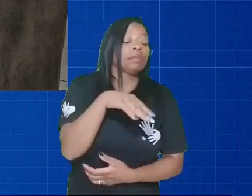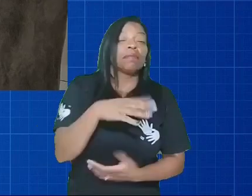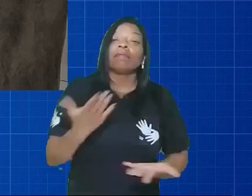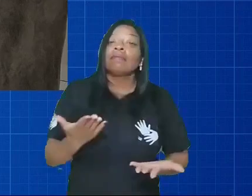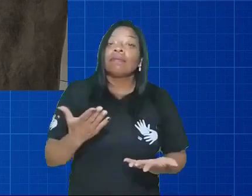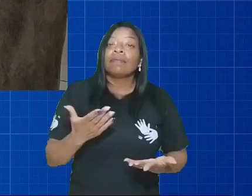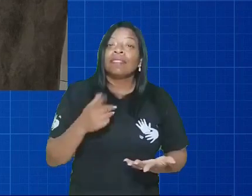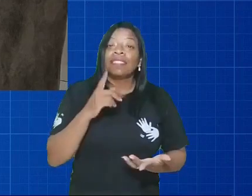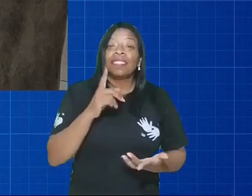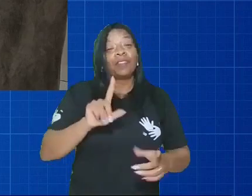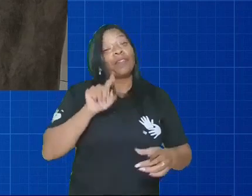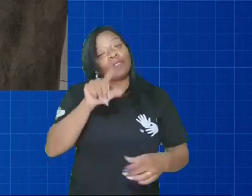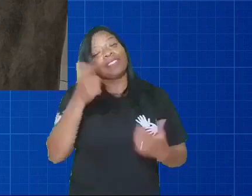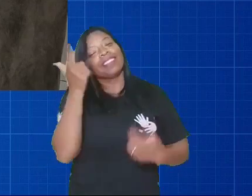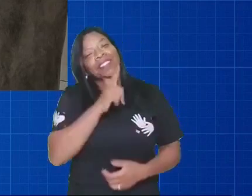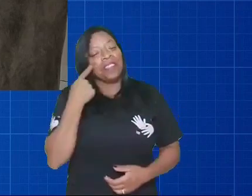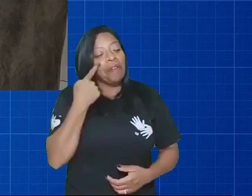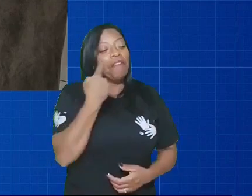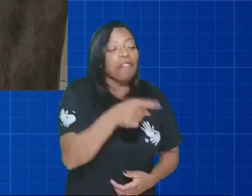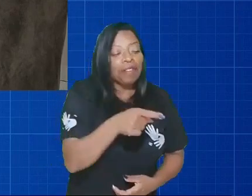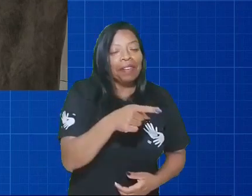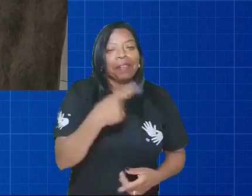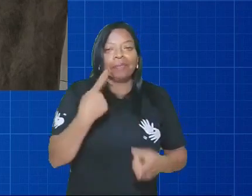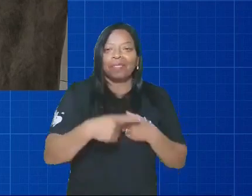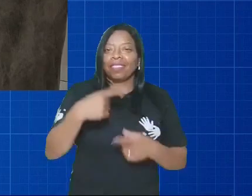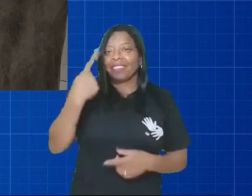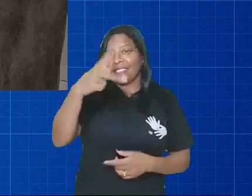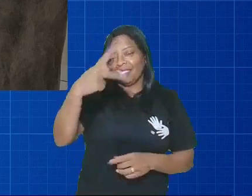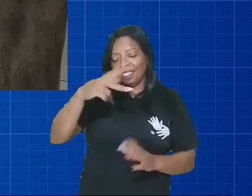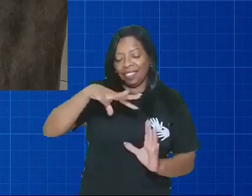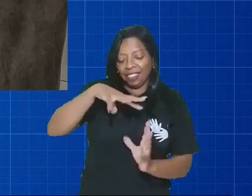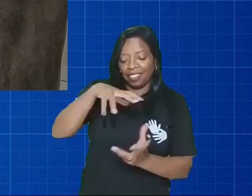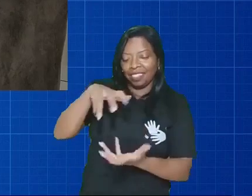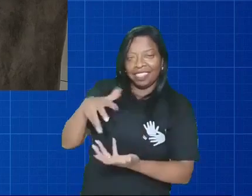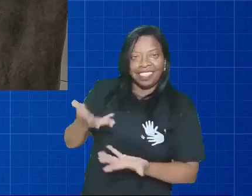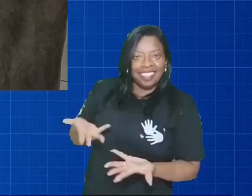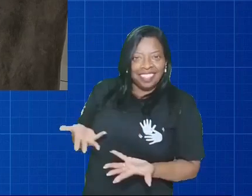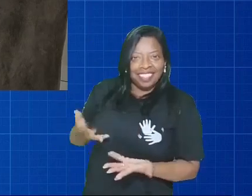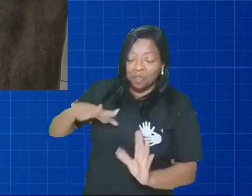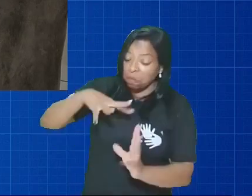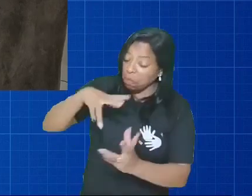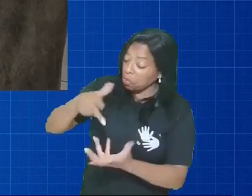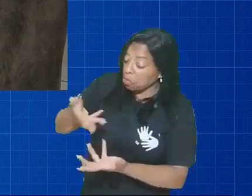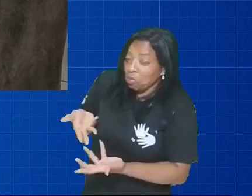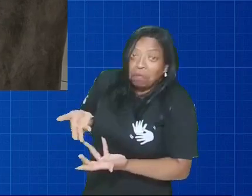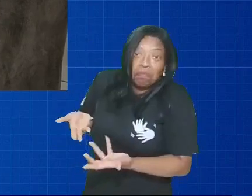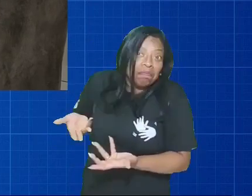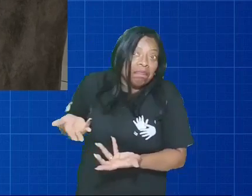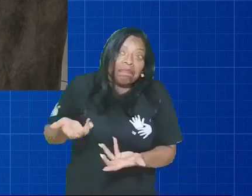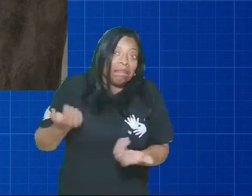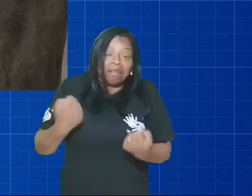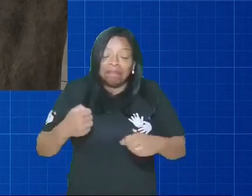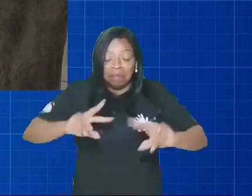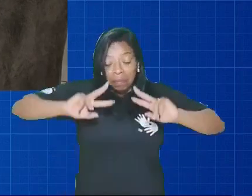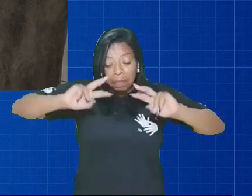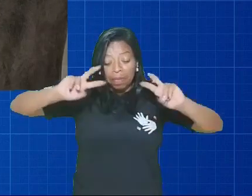desse prédio, ainda desse sistema, né? E que requer um olhar para si o tempo todo e um